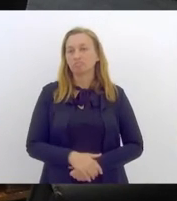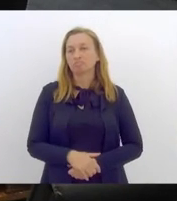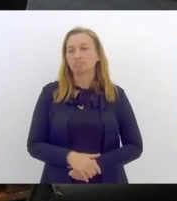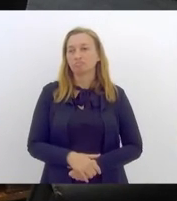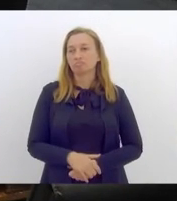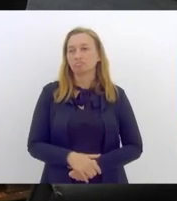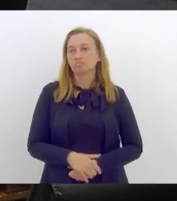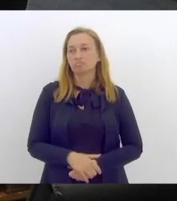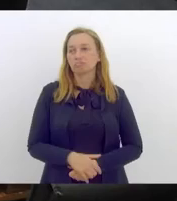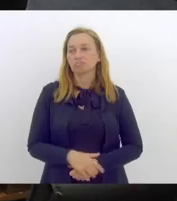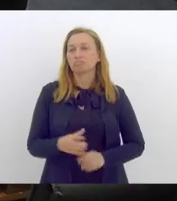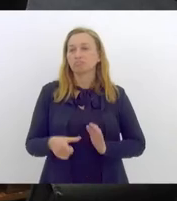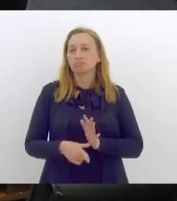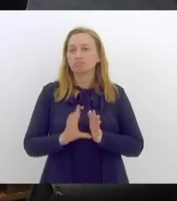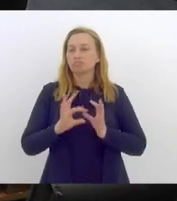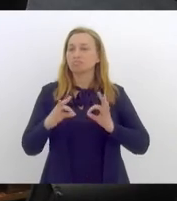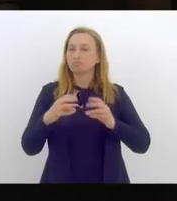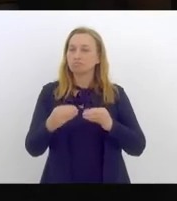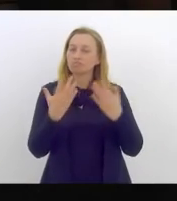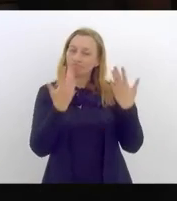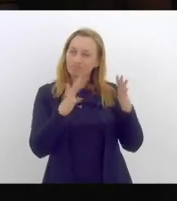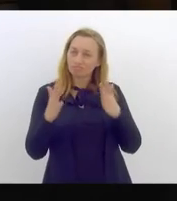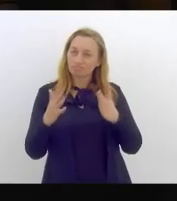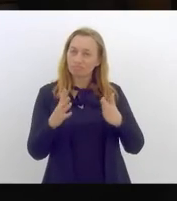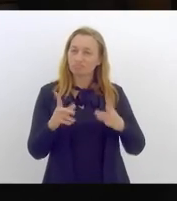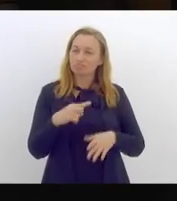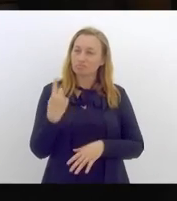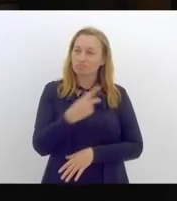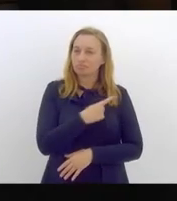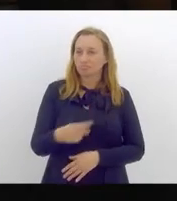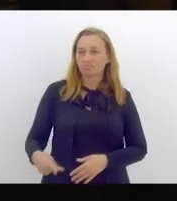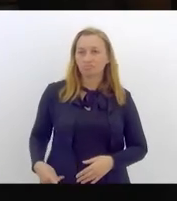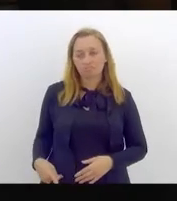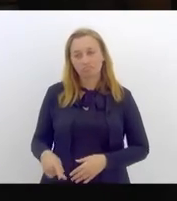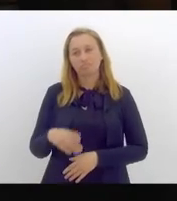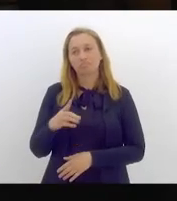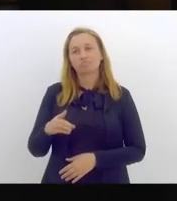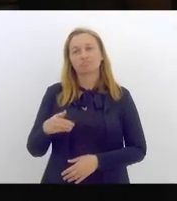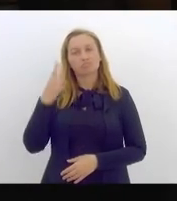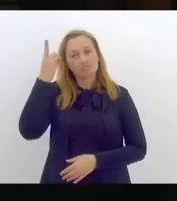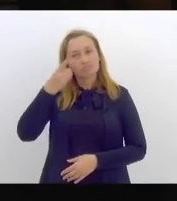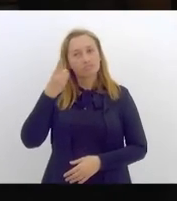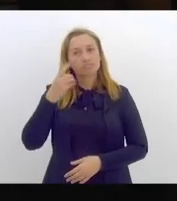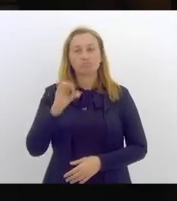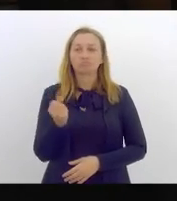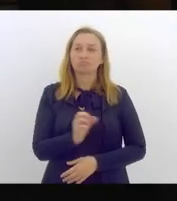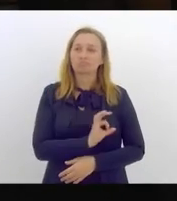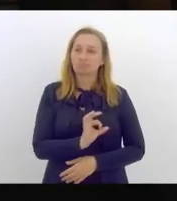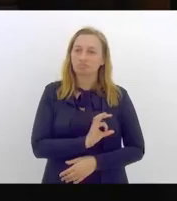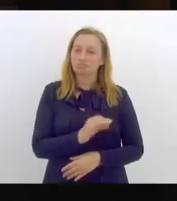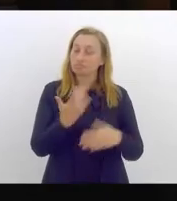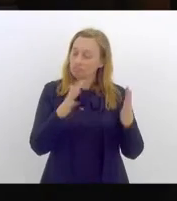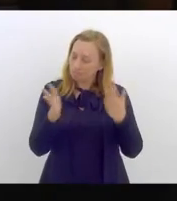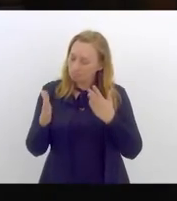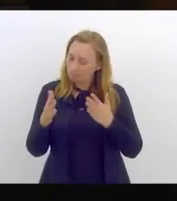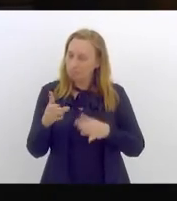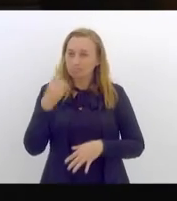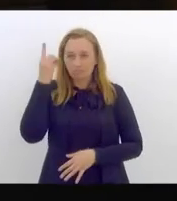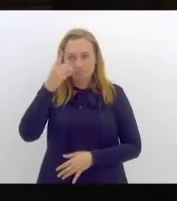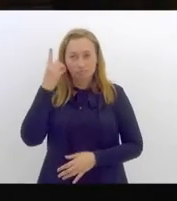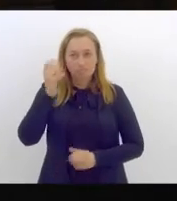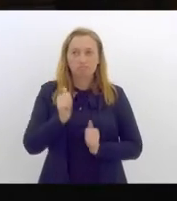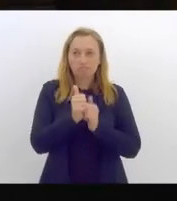Quero, antes de mais nada, saudar a nossa presidenta interina, a deputada Marta Rocha, saudar os deputados que